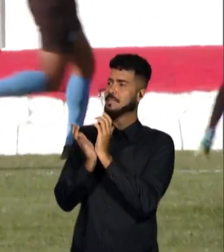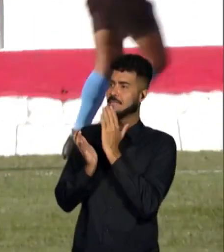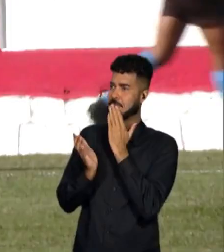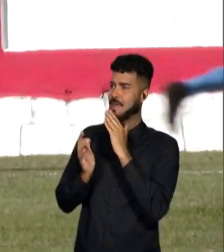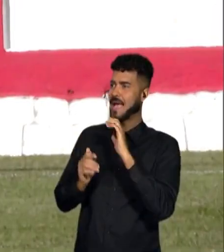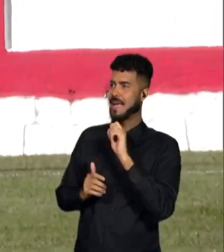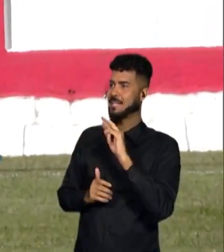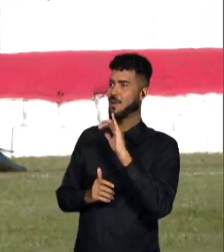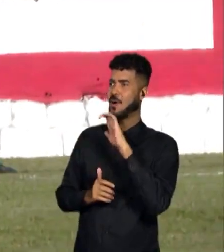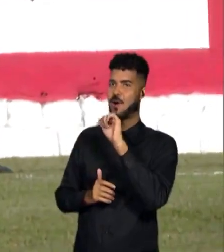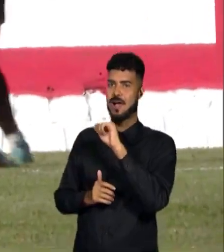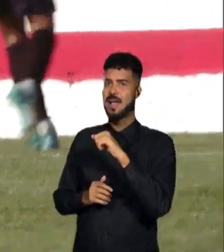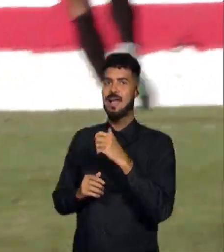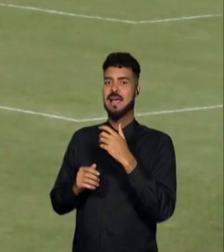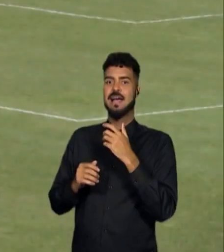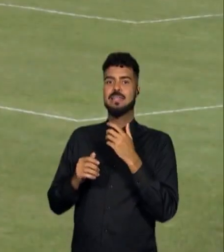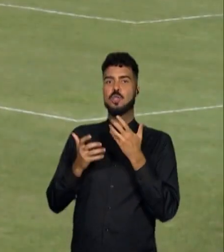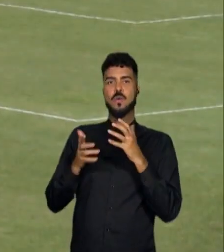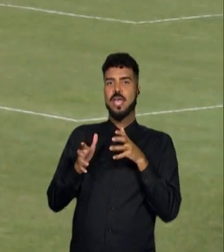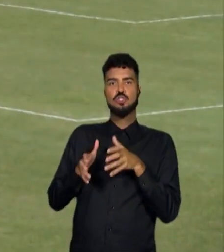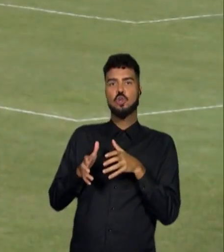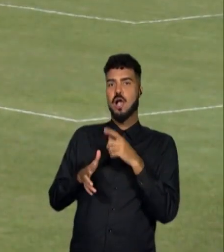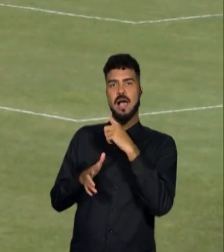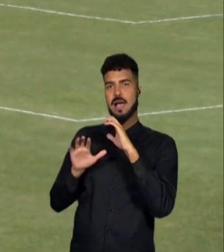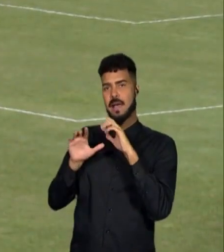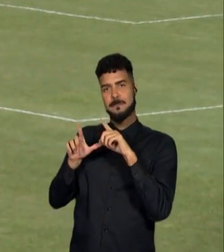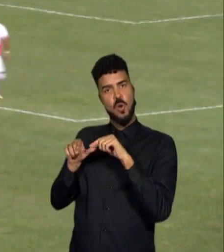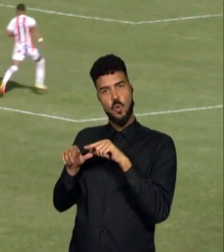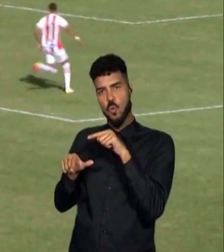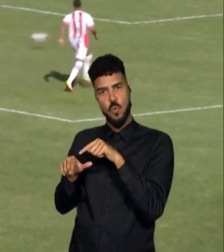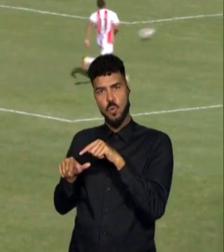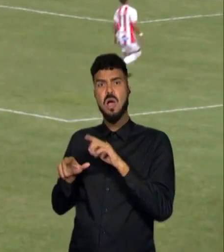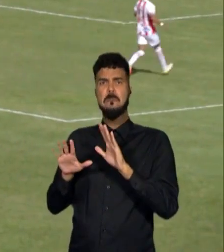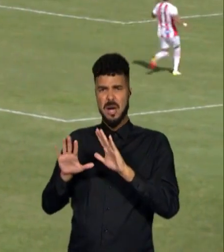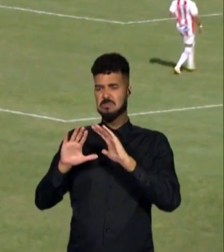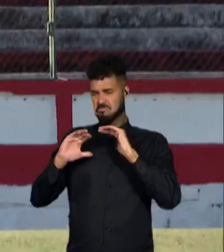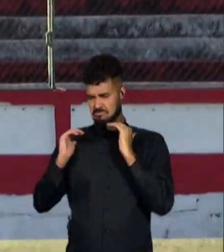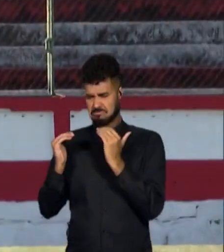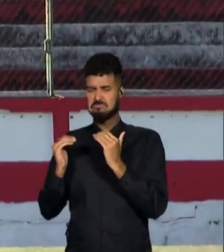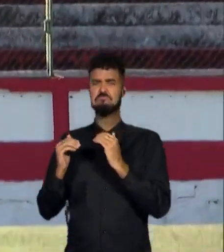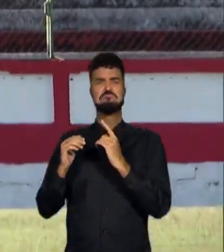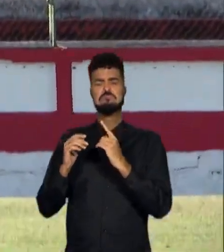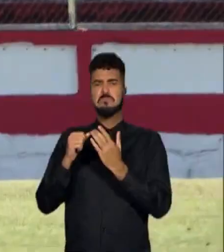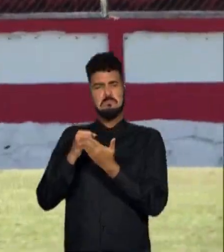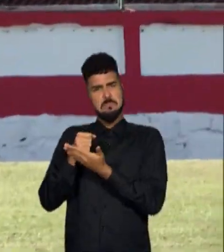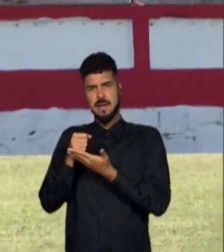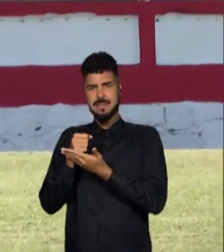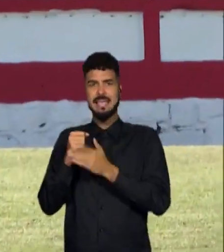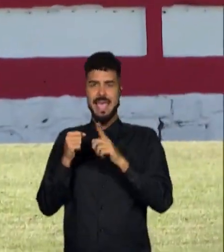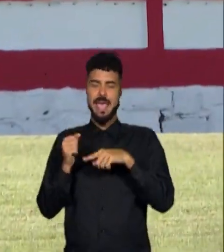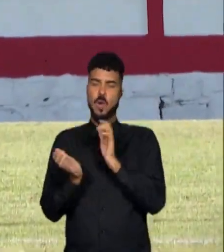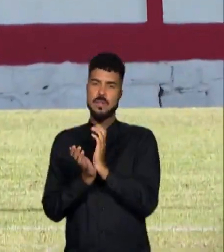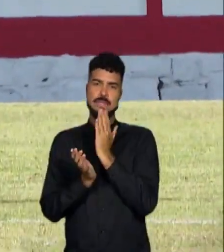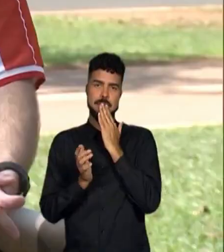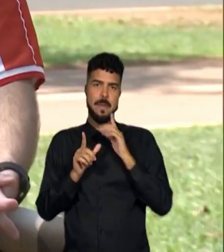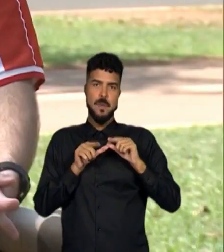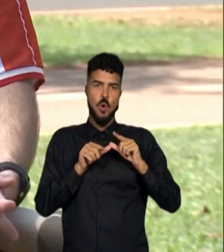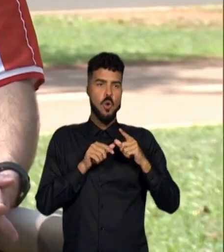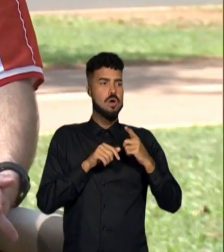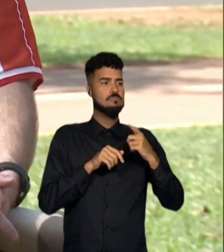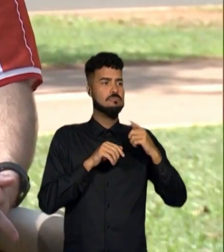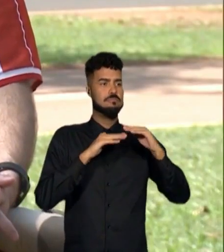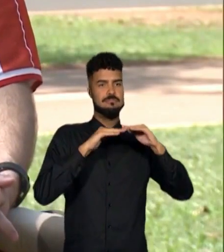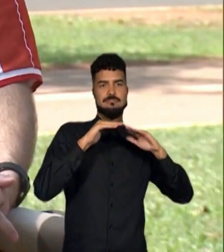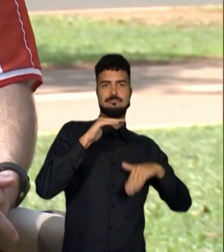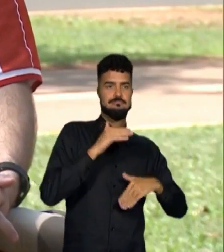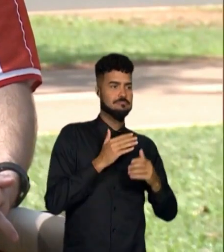se deslocar até Bangu, Moça Bonita segue firme como base do alvirrubro. Nunca fizeram